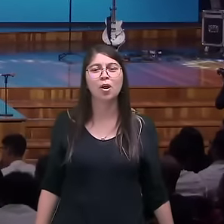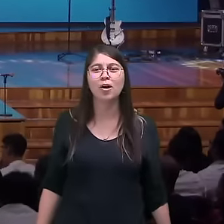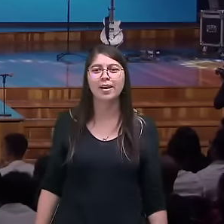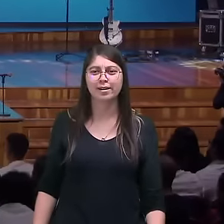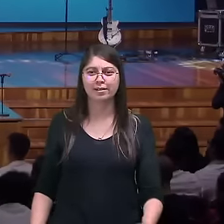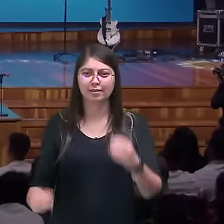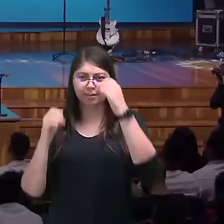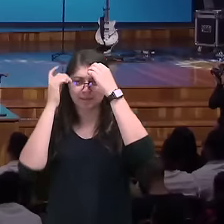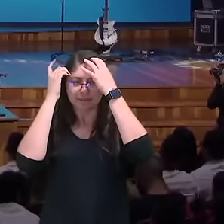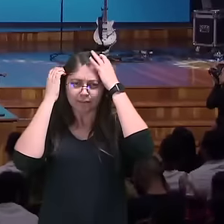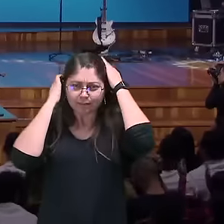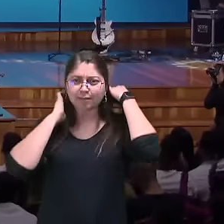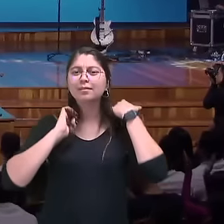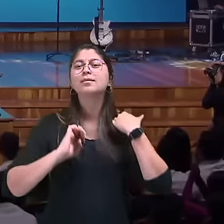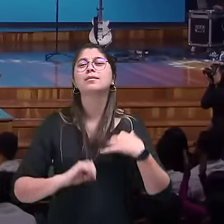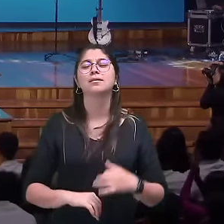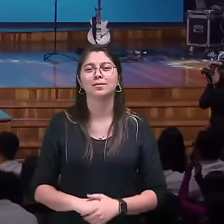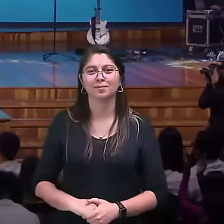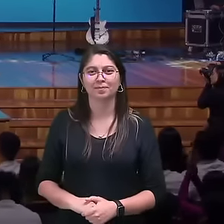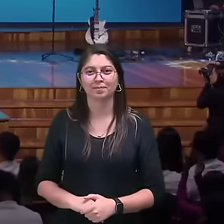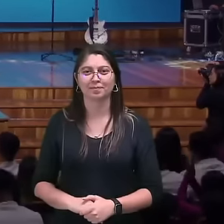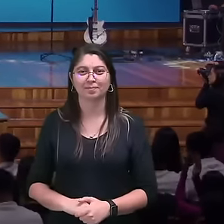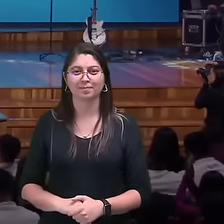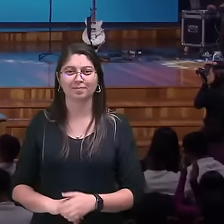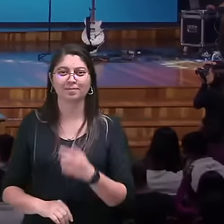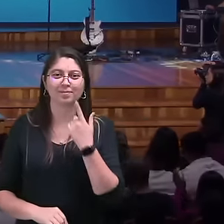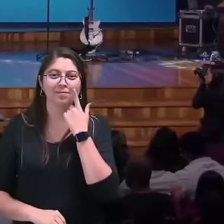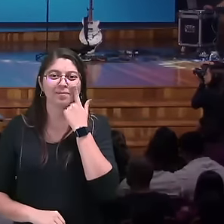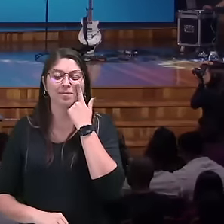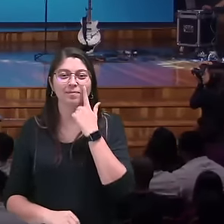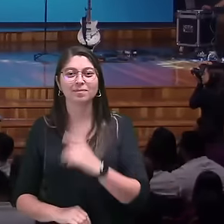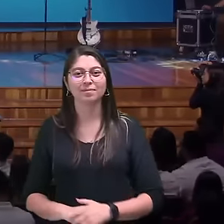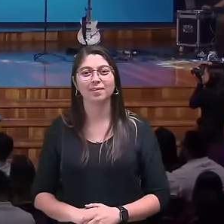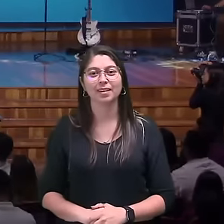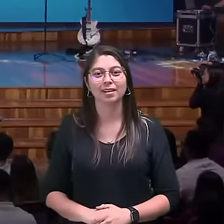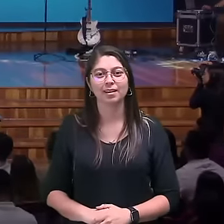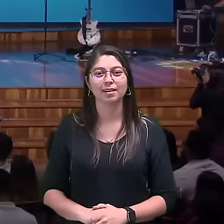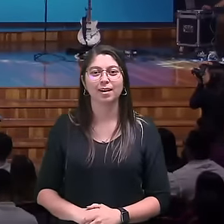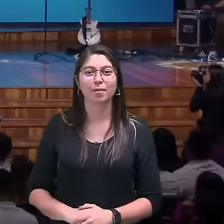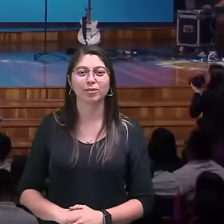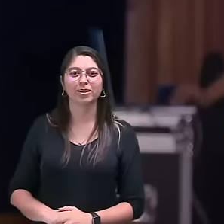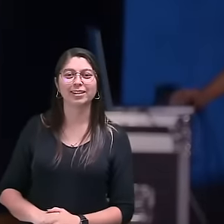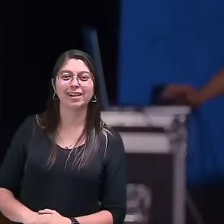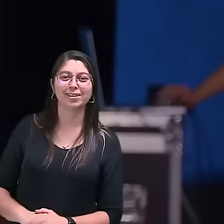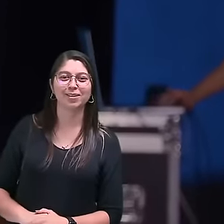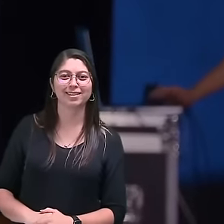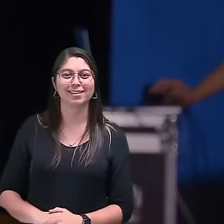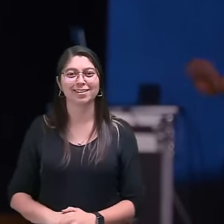Ah, pastor, pastor, o Senhor grita muito.